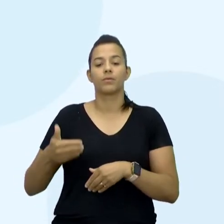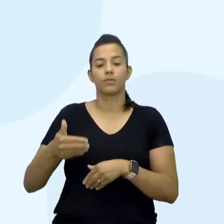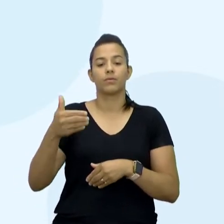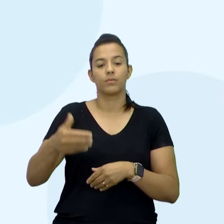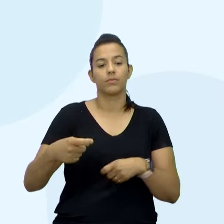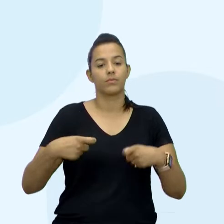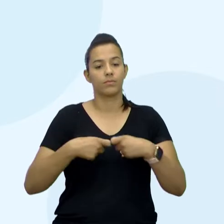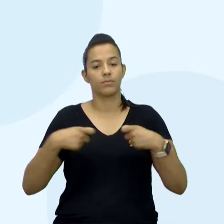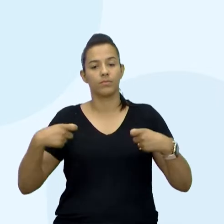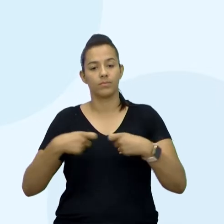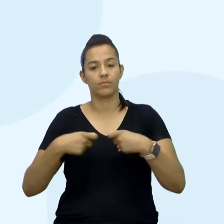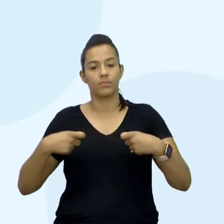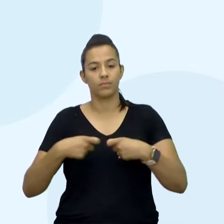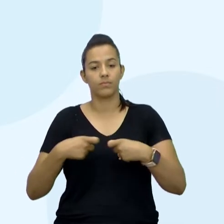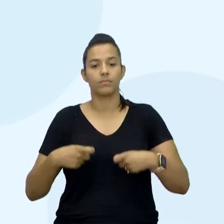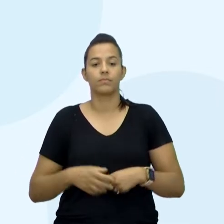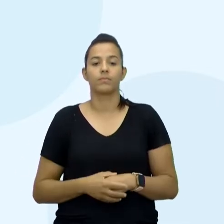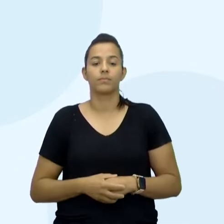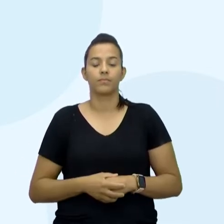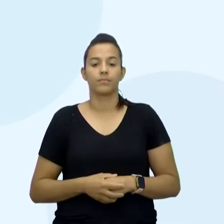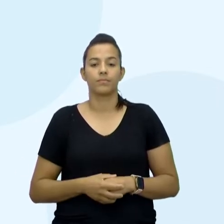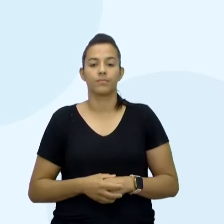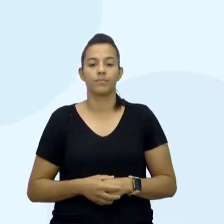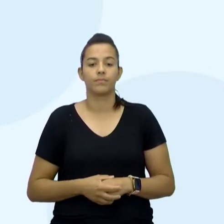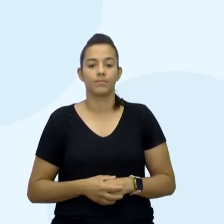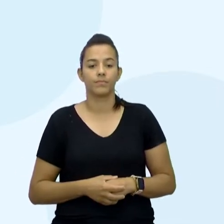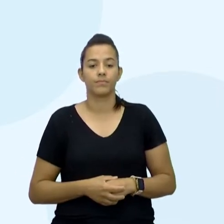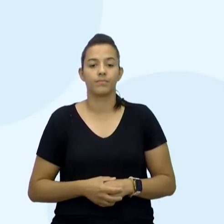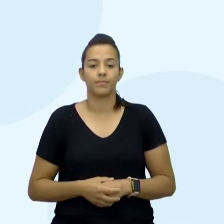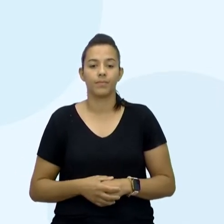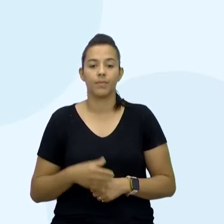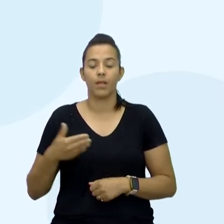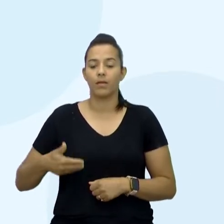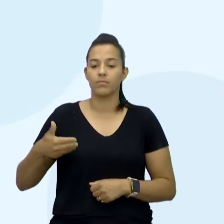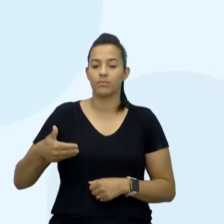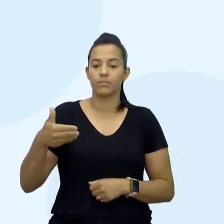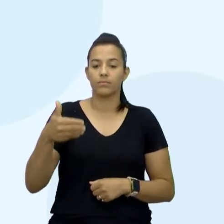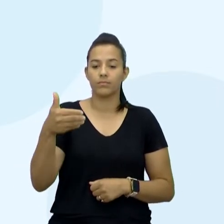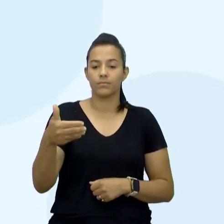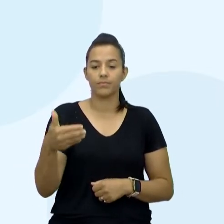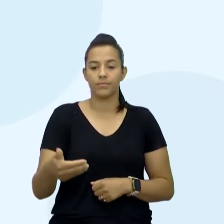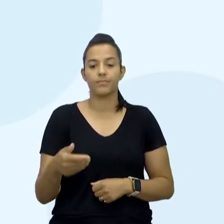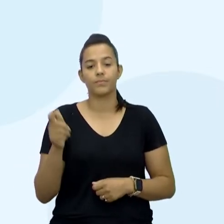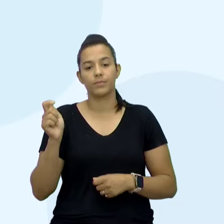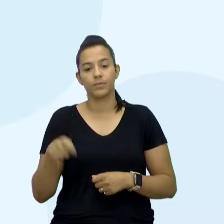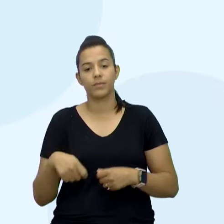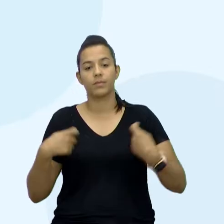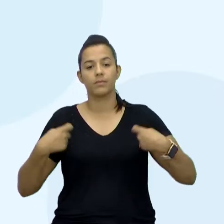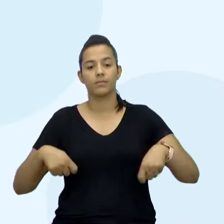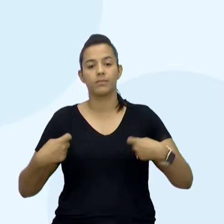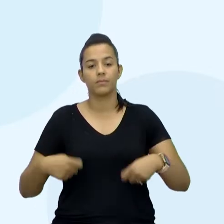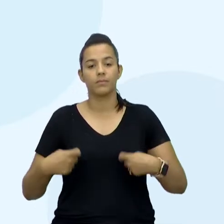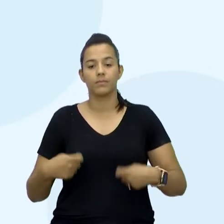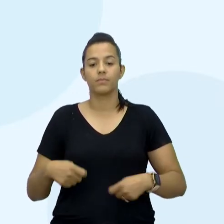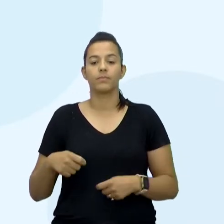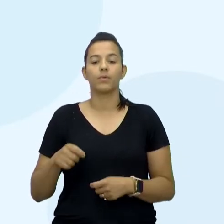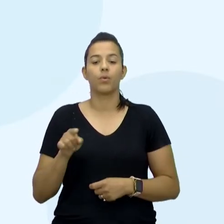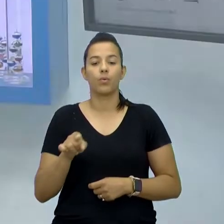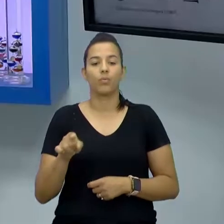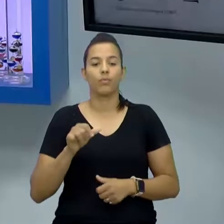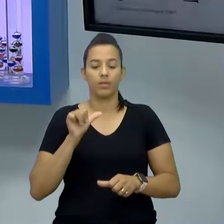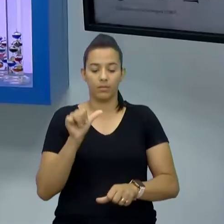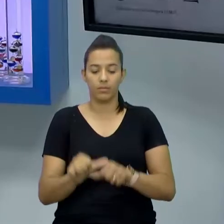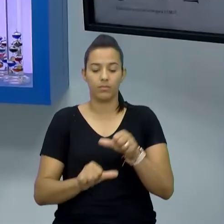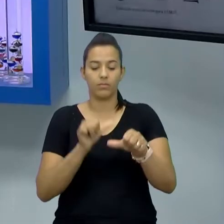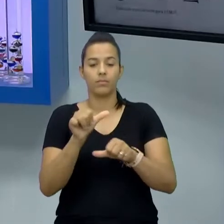elástica. Porque, pessoal, o que acontece? Essa constante que depende do valor da constante, vai ter uma